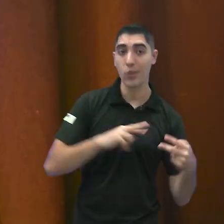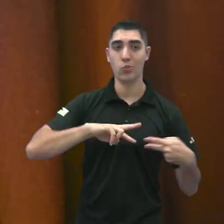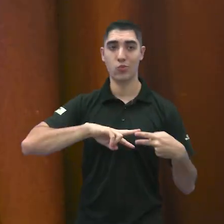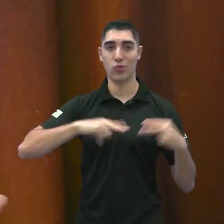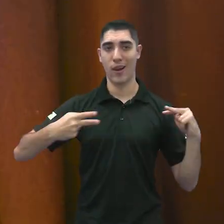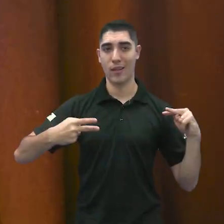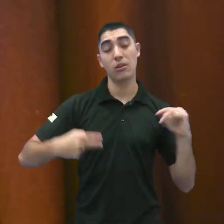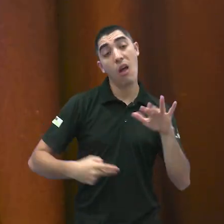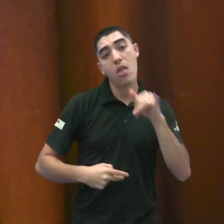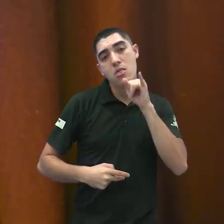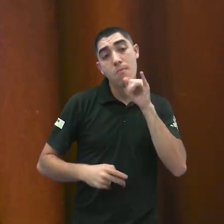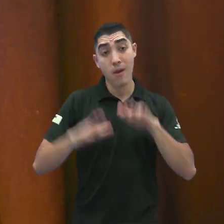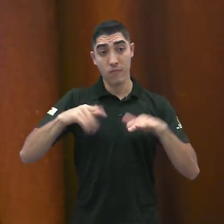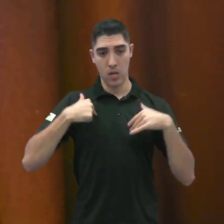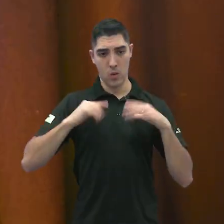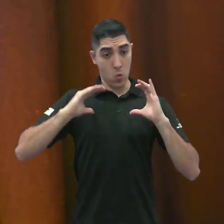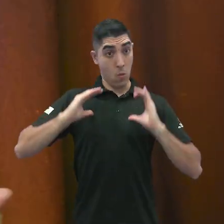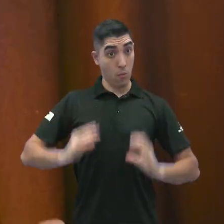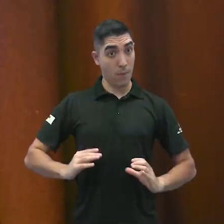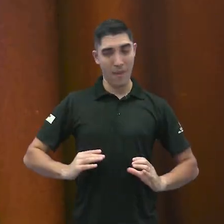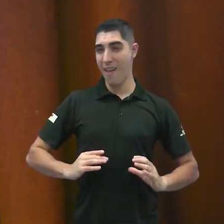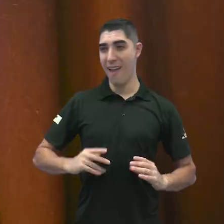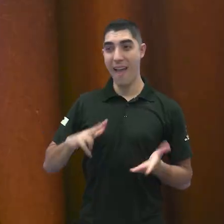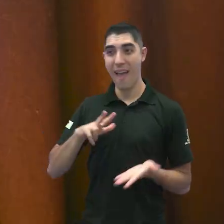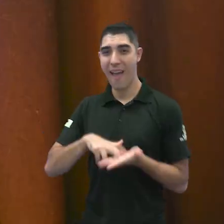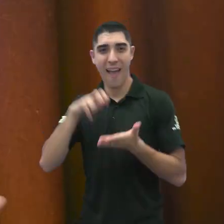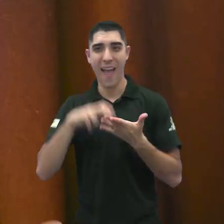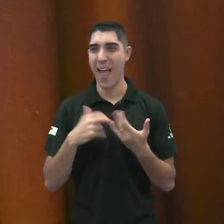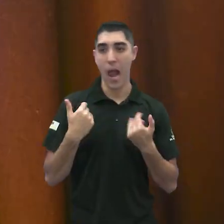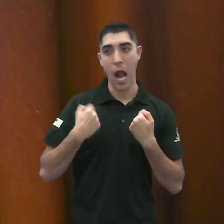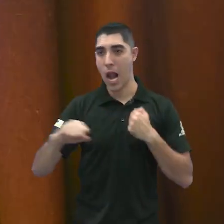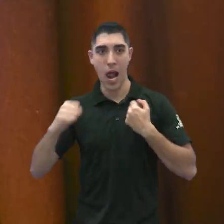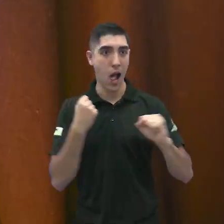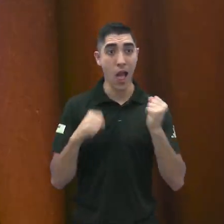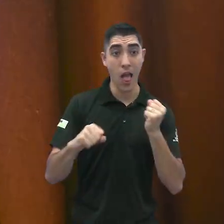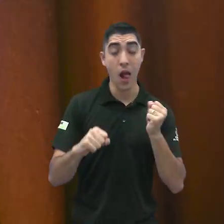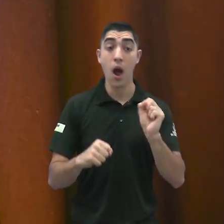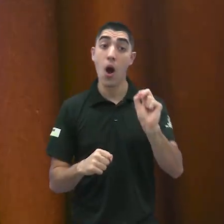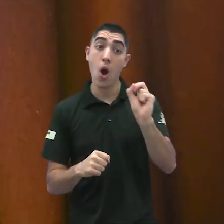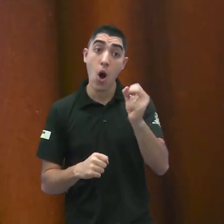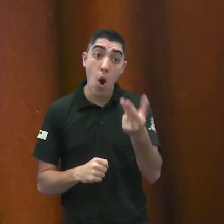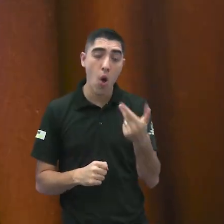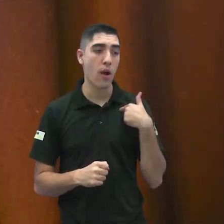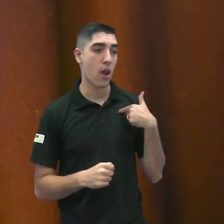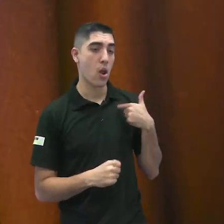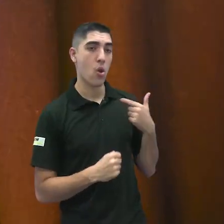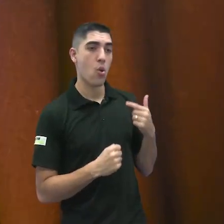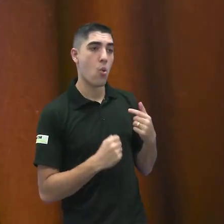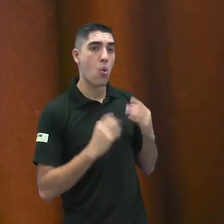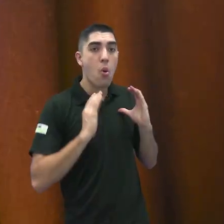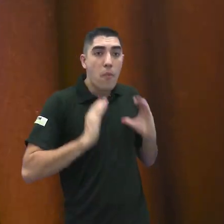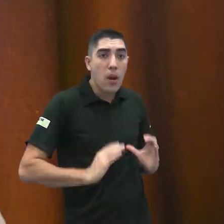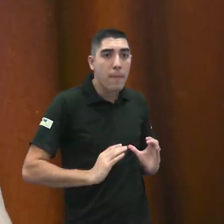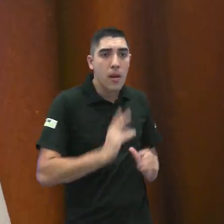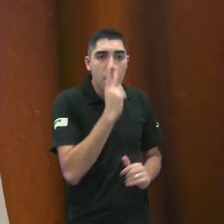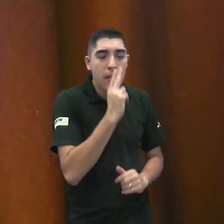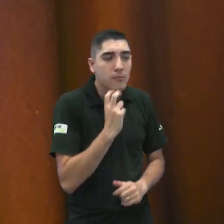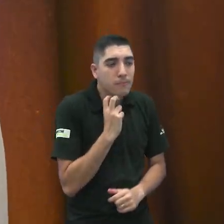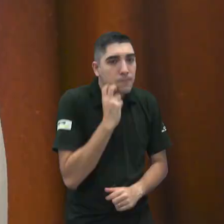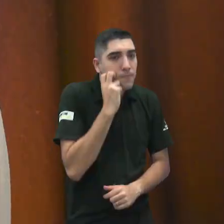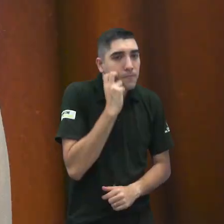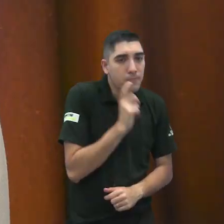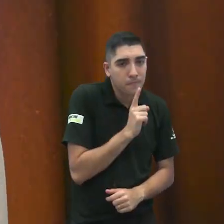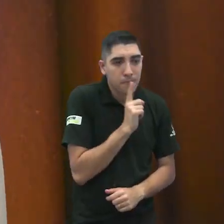eu posso ter um comportamento mais extrovertido, mais agressivo, ou eu posso ter um comportamento mais introspectivo dentro